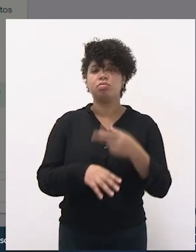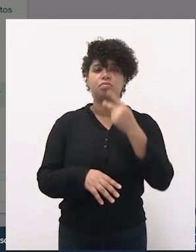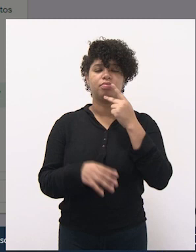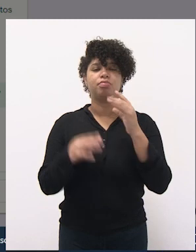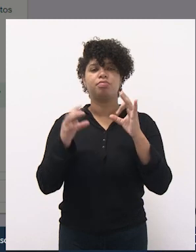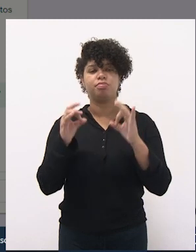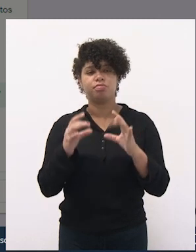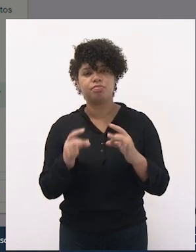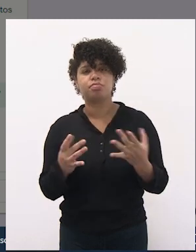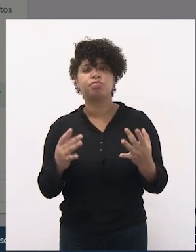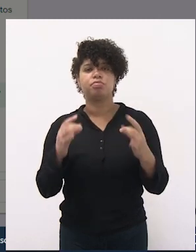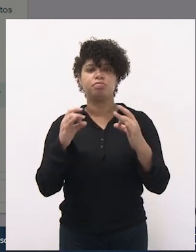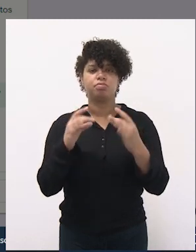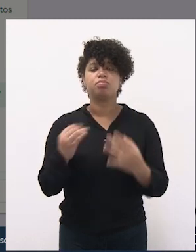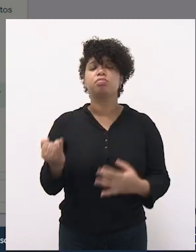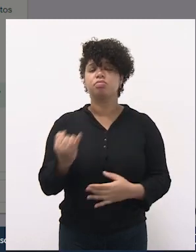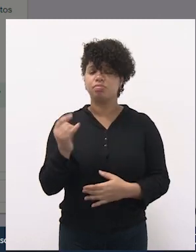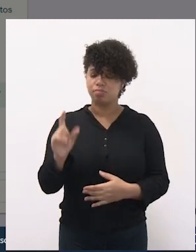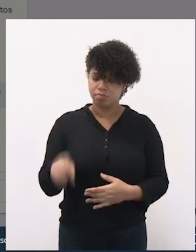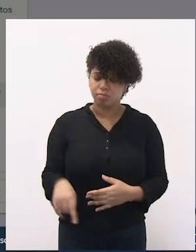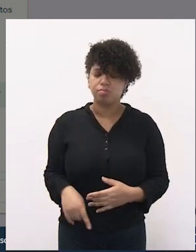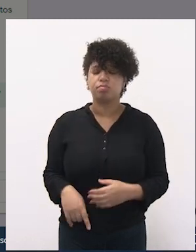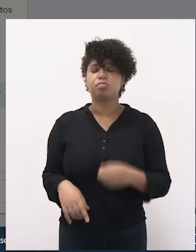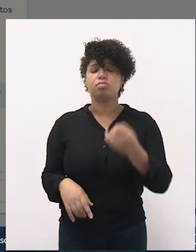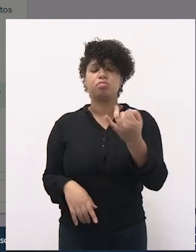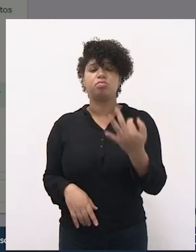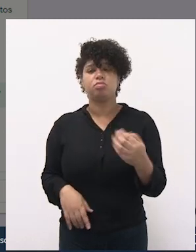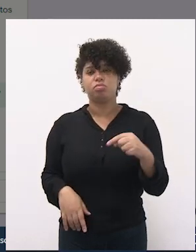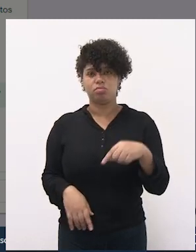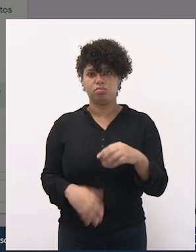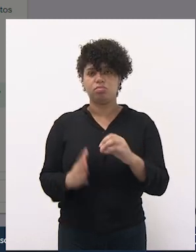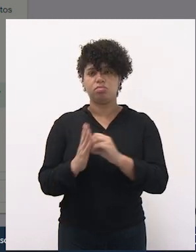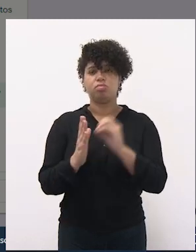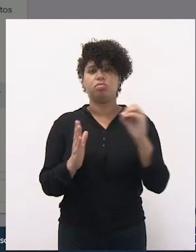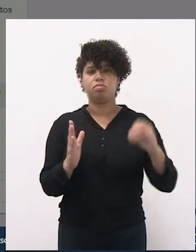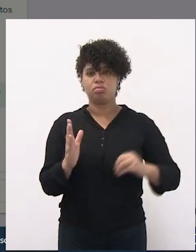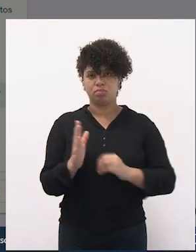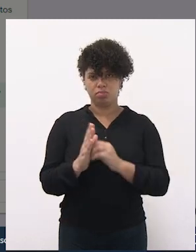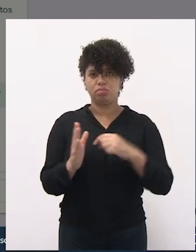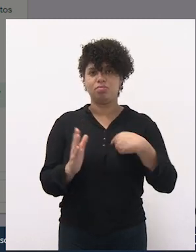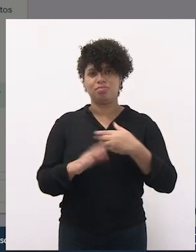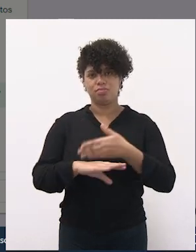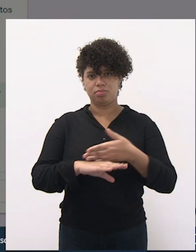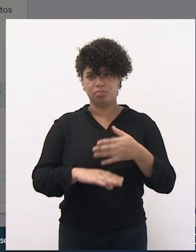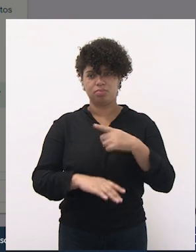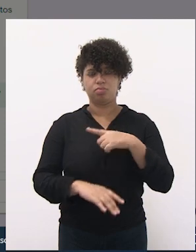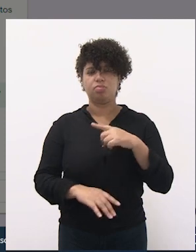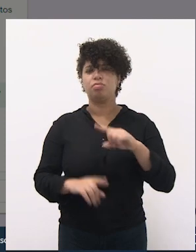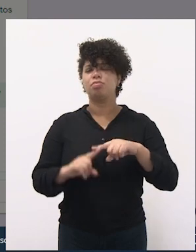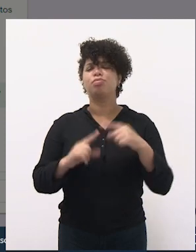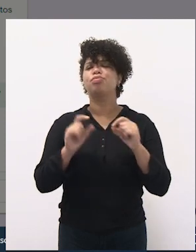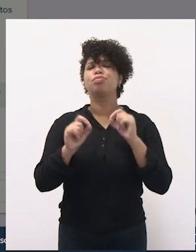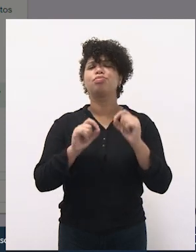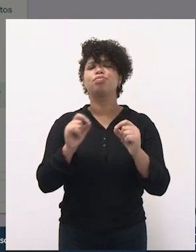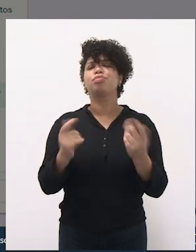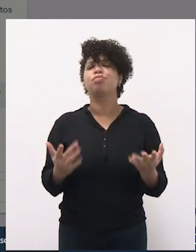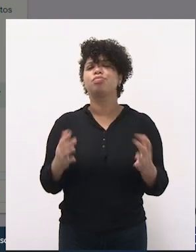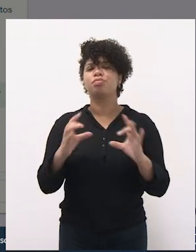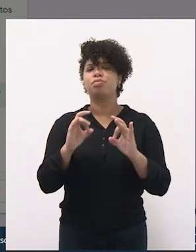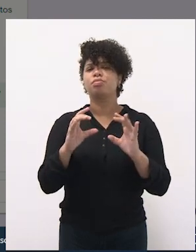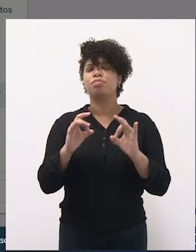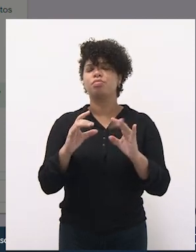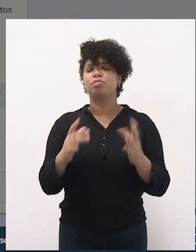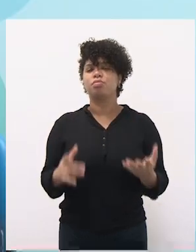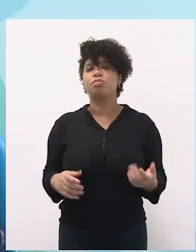feedback formativo, né? Aqui dentro da IFAP, então é importante assim, o que é um feedback formativo? A gente vai